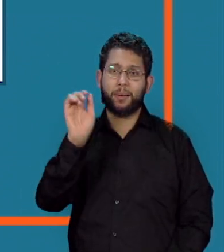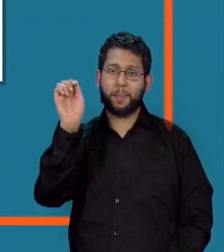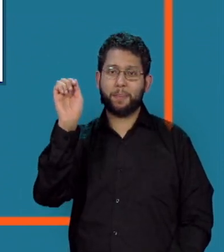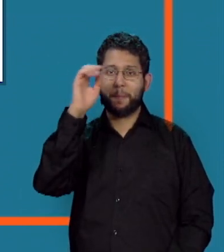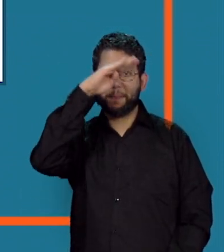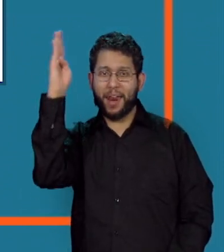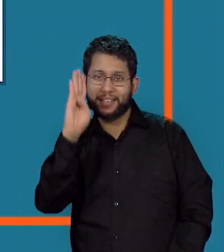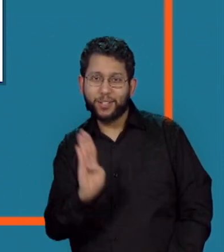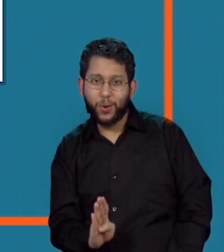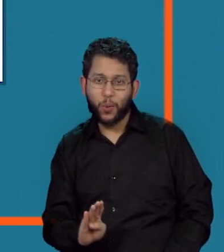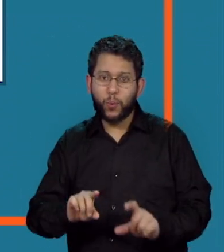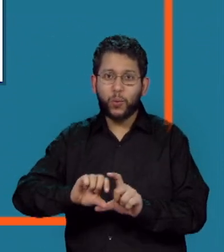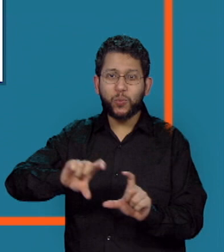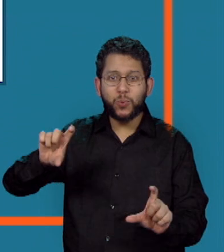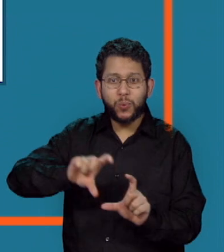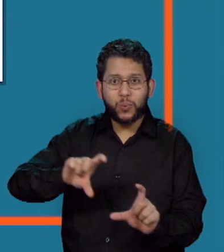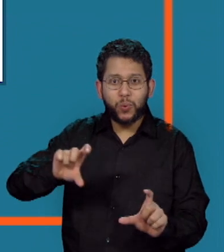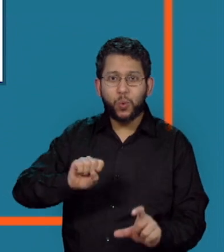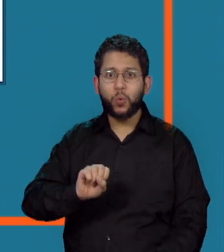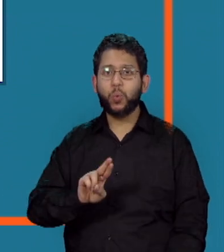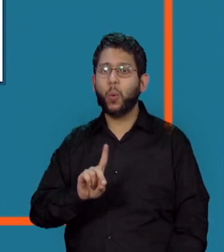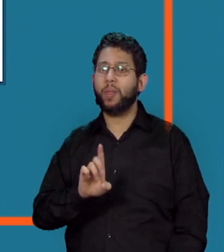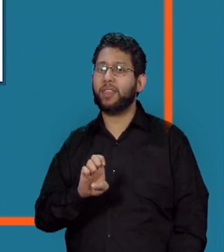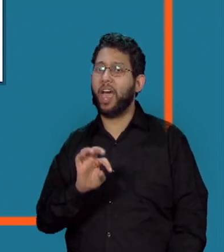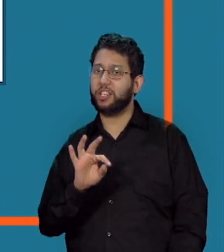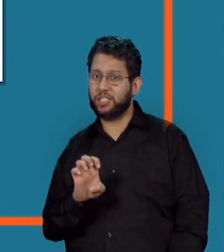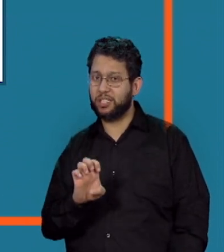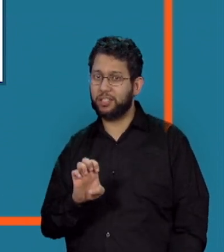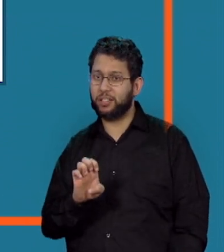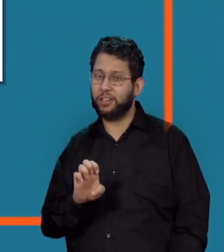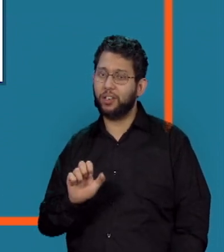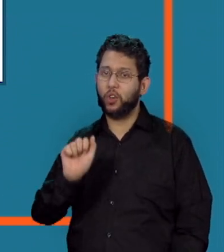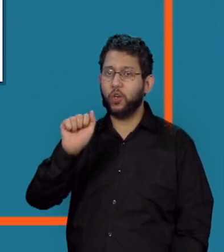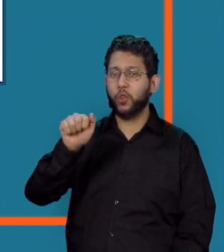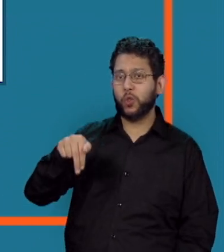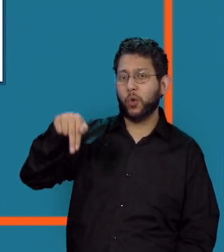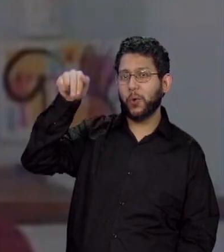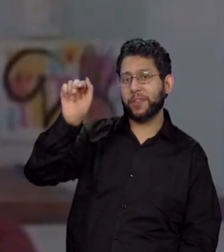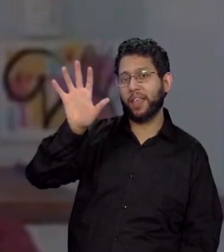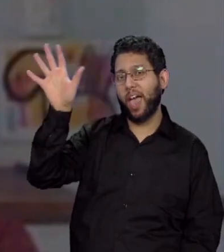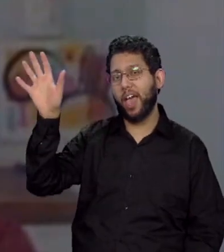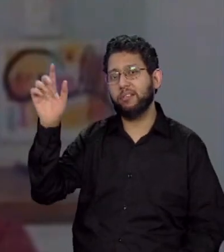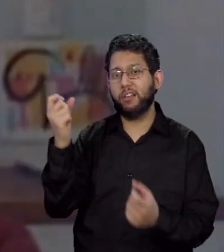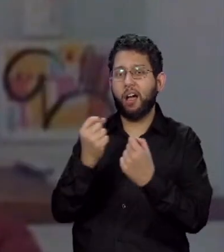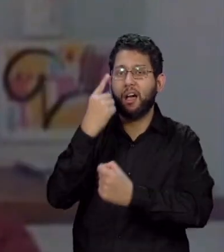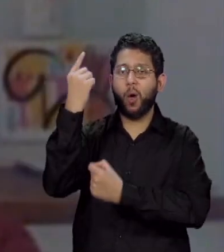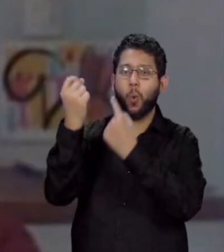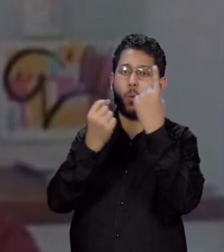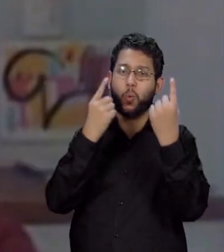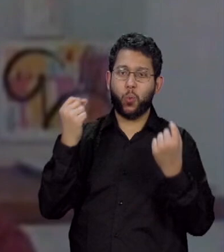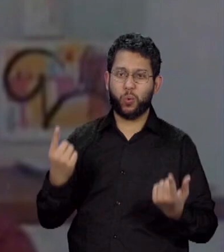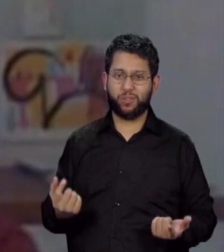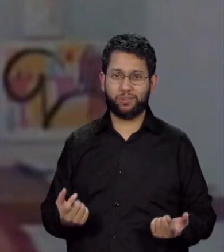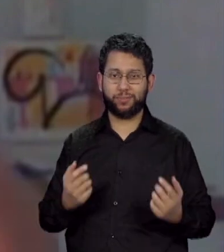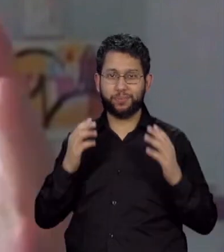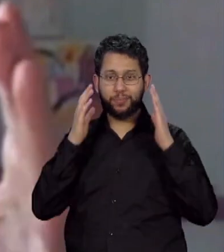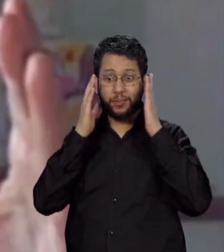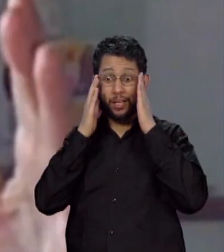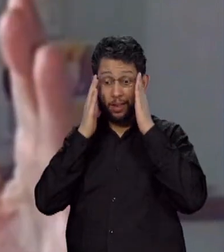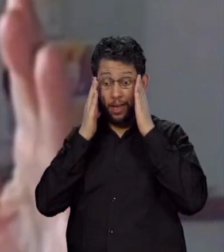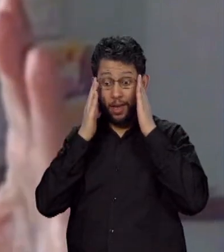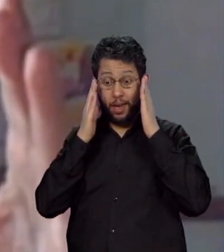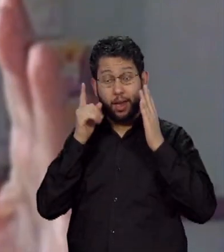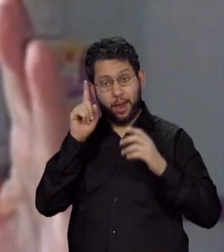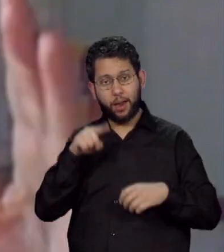num segundo momento na região Nordeste e alguns outros espalhados pelo país, né? A gente está falando aí em cursos